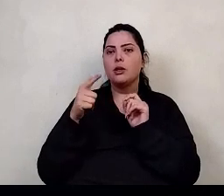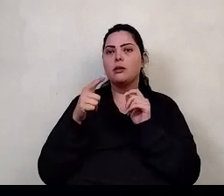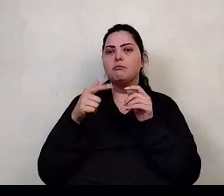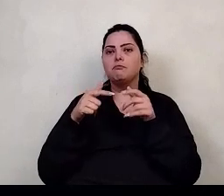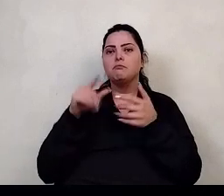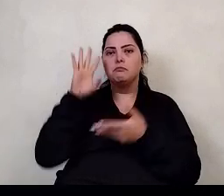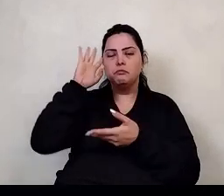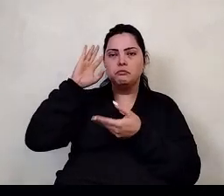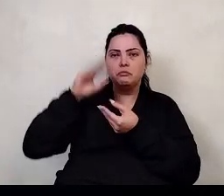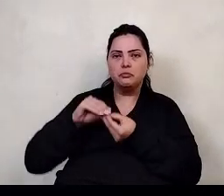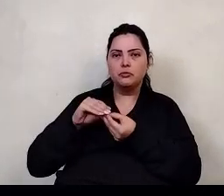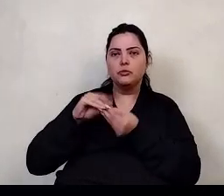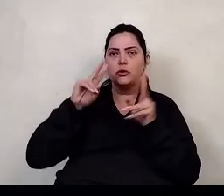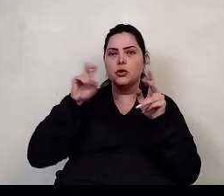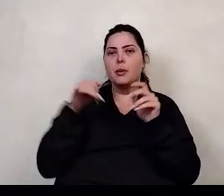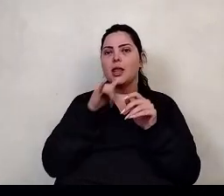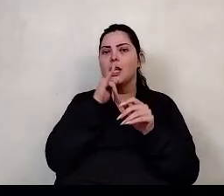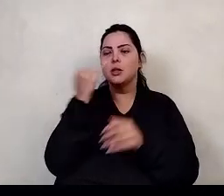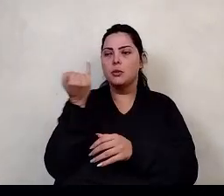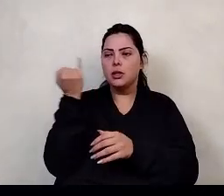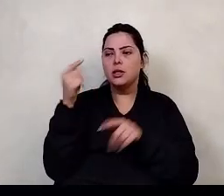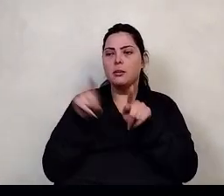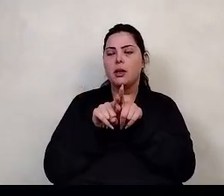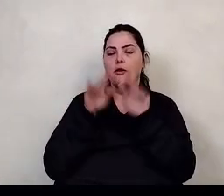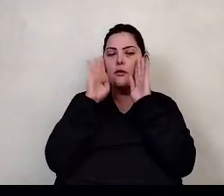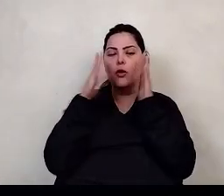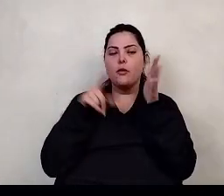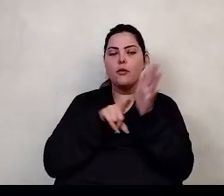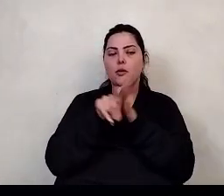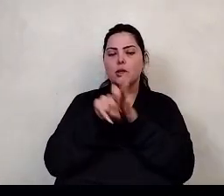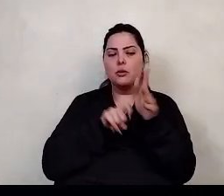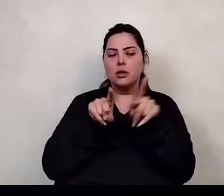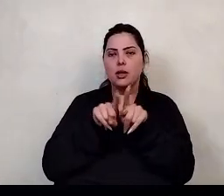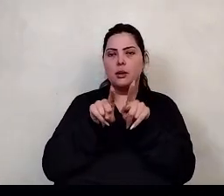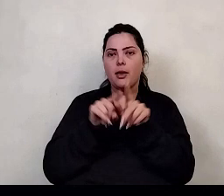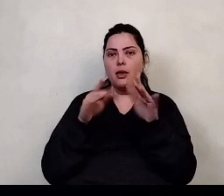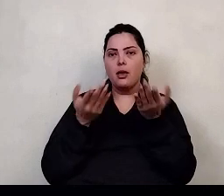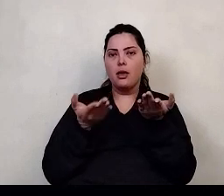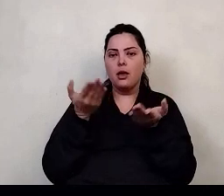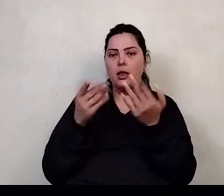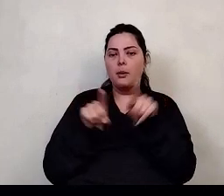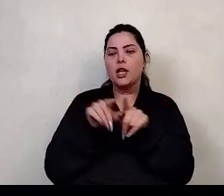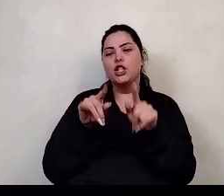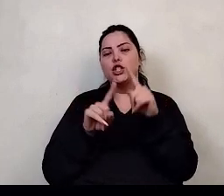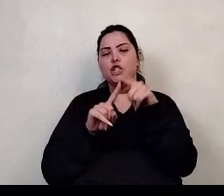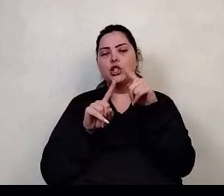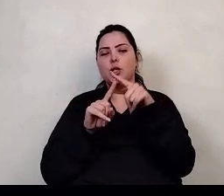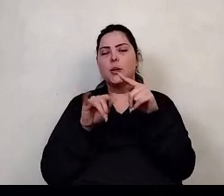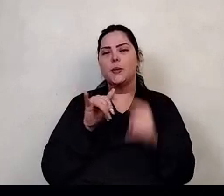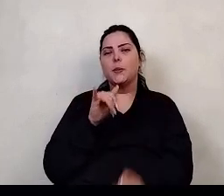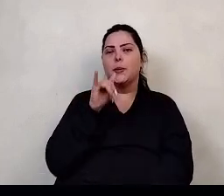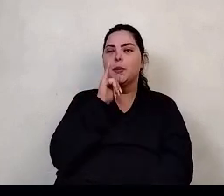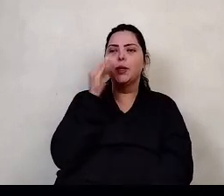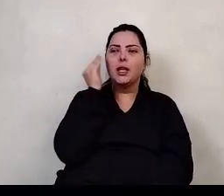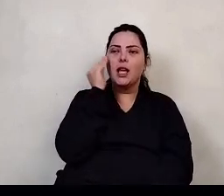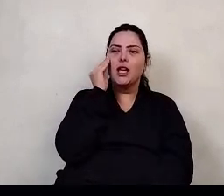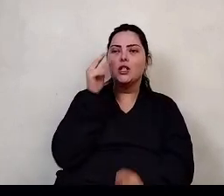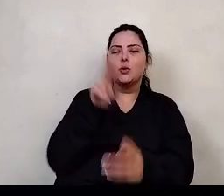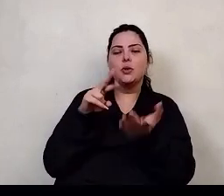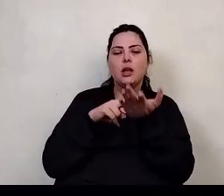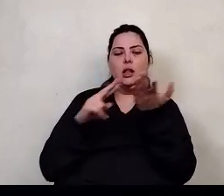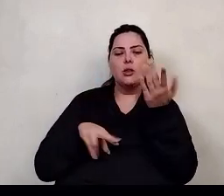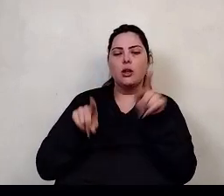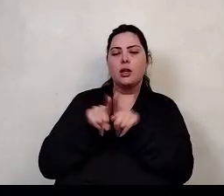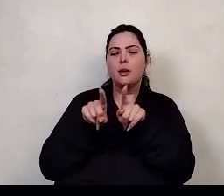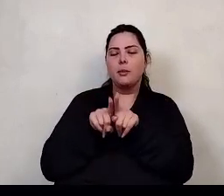testes, o foco na funcionalidade, equilíbrios entre os tipos de testes que a gente tem, o uso de relatórios de testes e, por fim, o que de